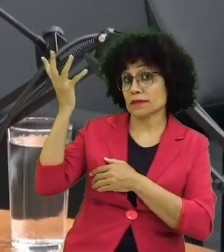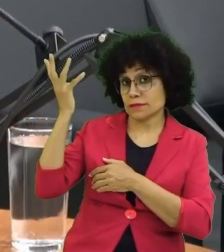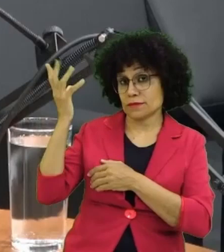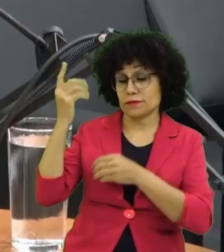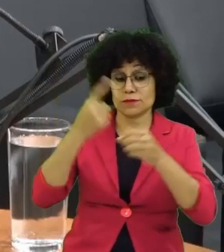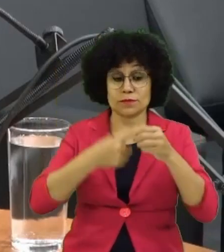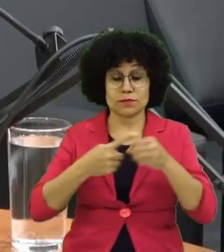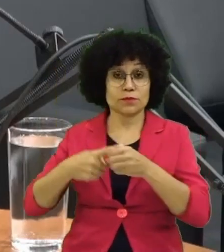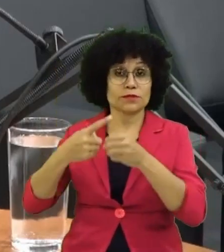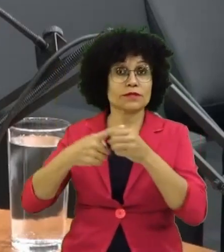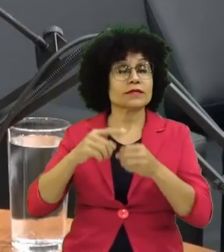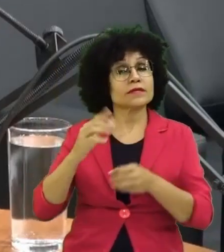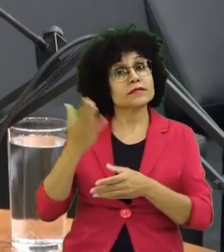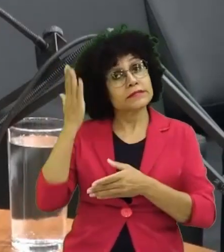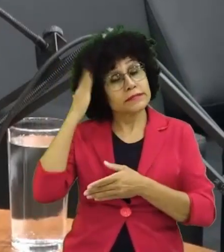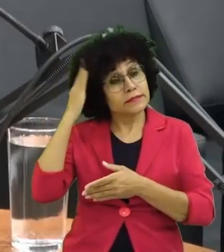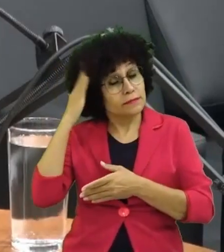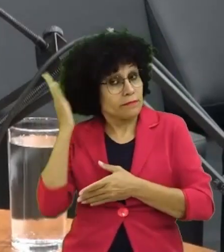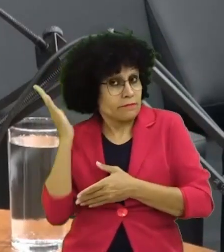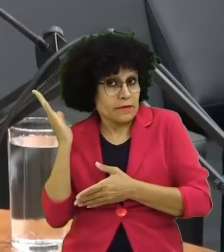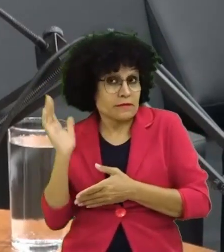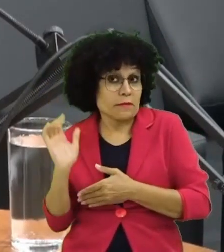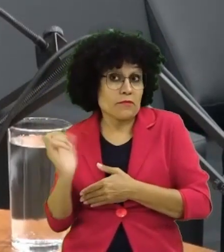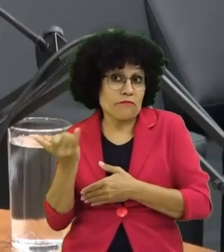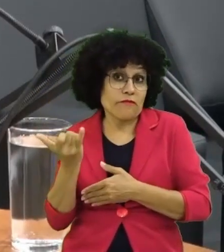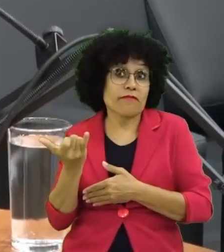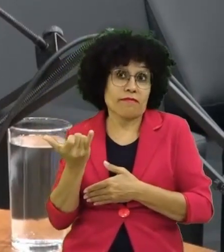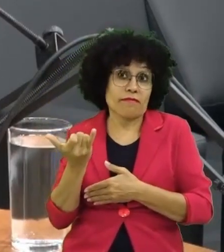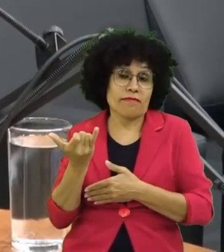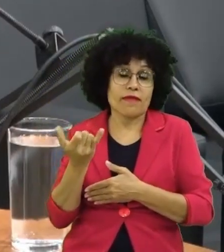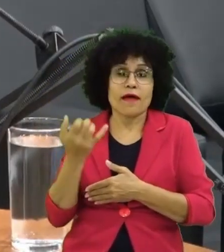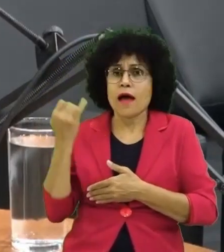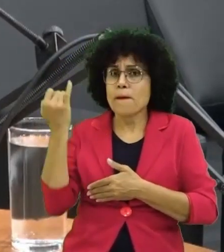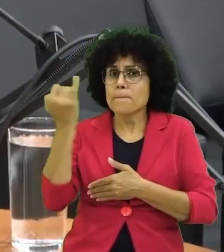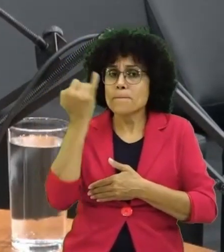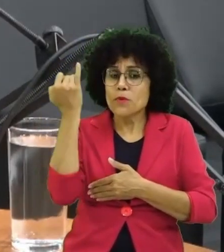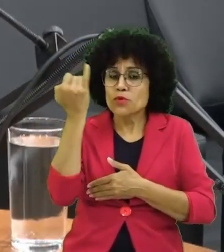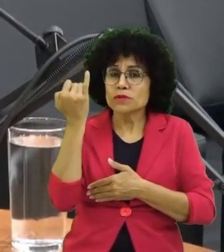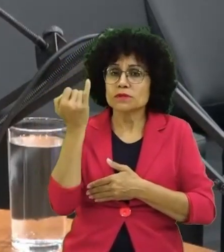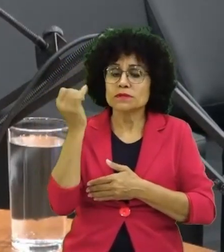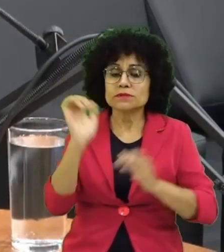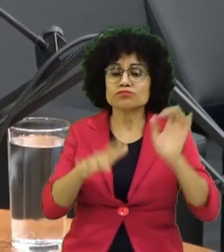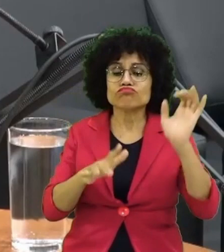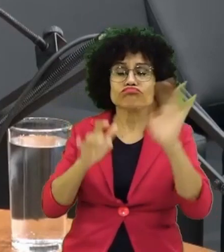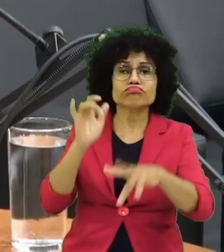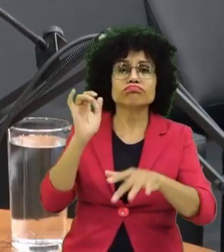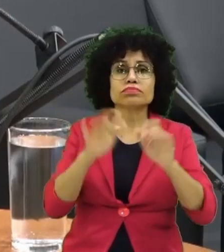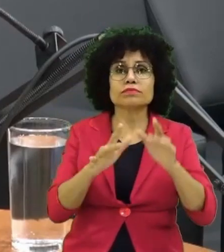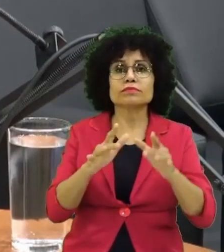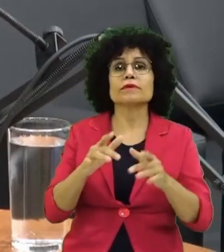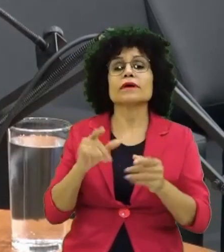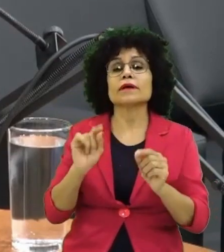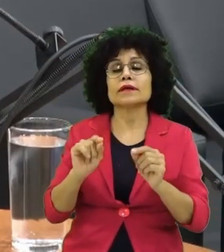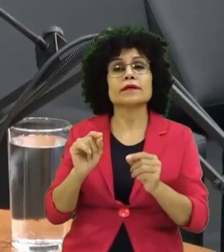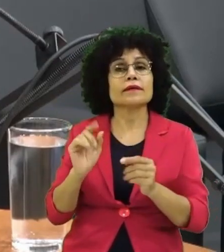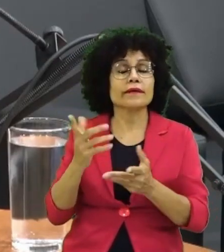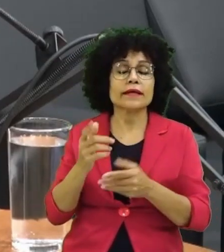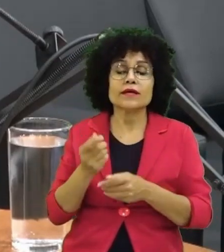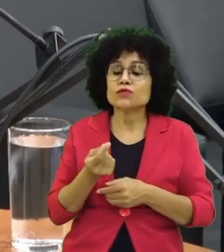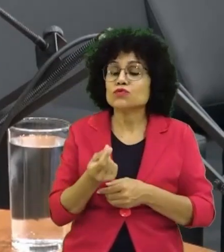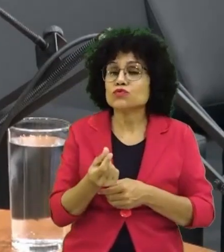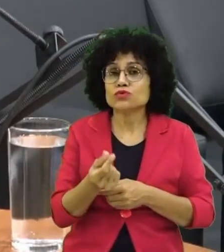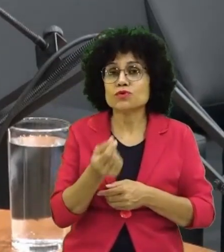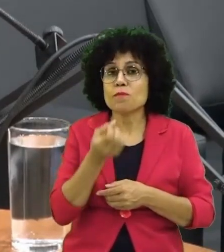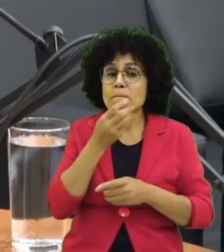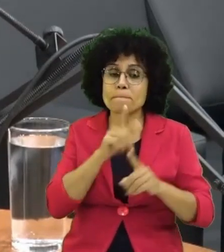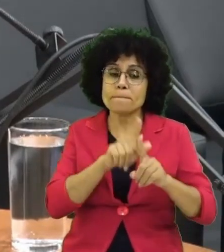os municípios soubessem aproveitar o potencial dos aterros. Né? É dinheiro na veia. Quem faz uma